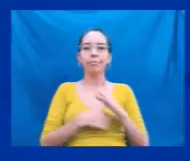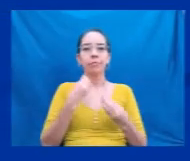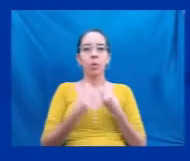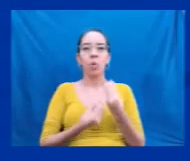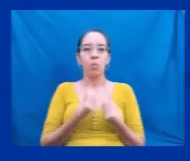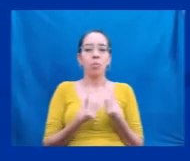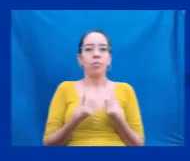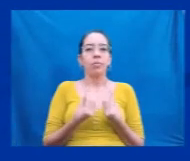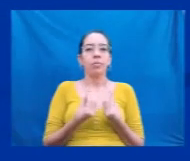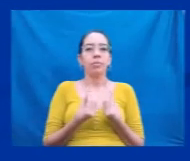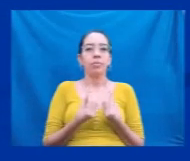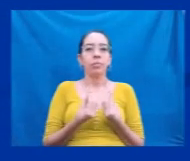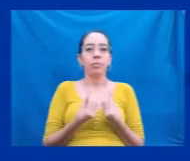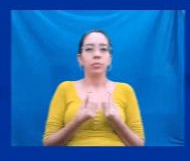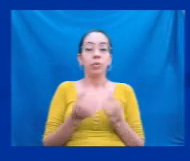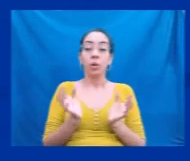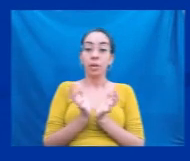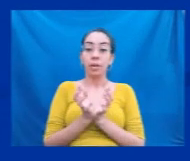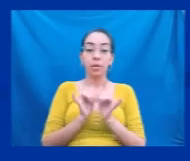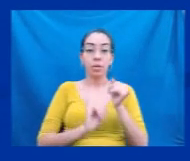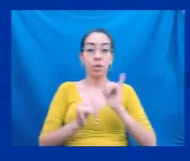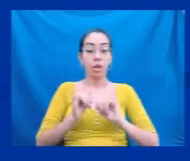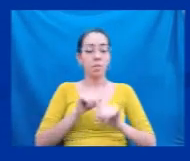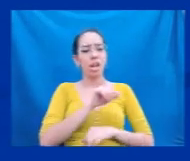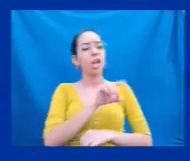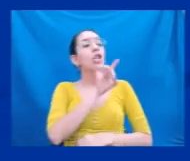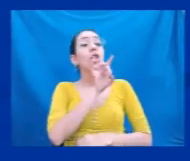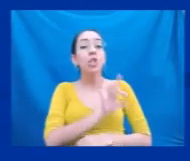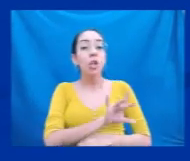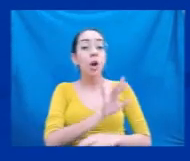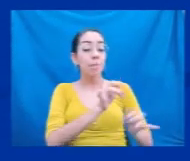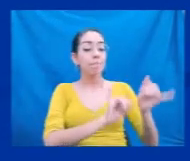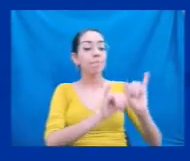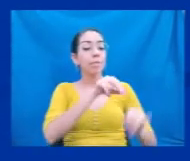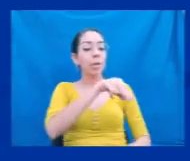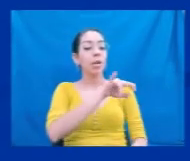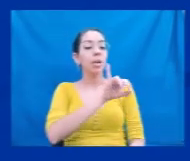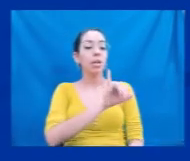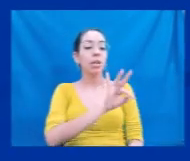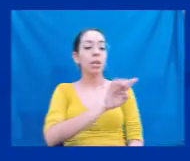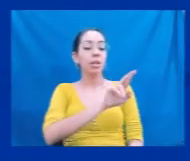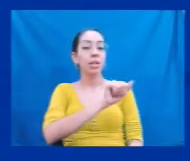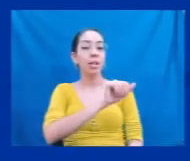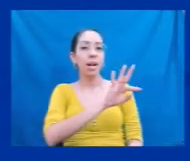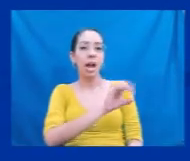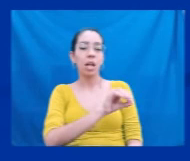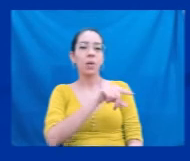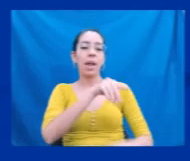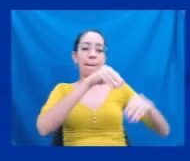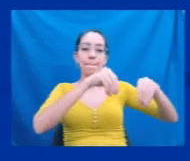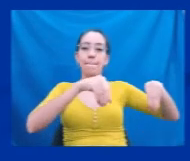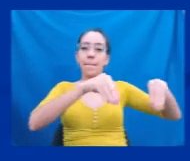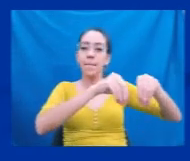amônio não é explosivo por si só. Ele se apresenta como um pó branco ou em grânulos solúveis em água e é seguro, desde que